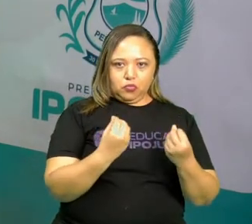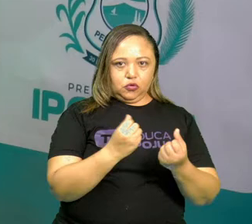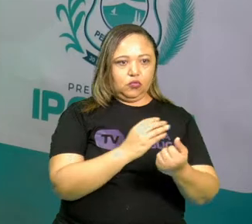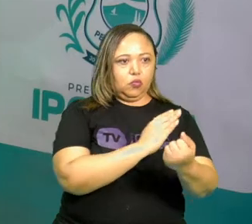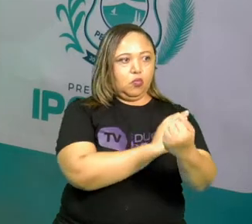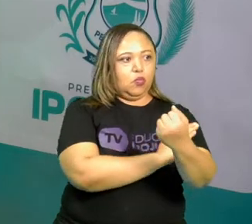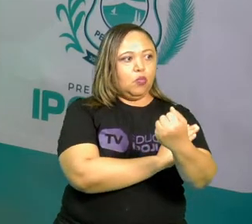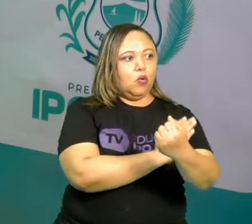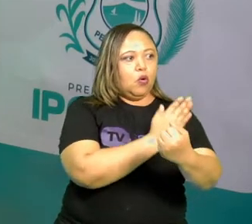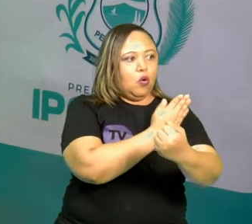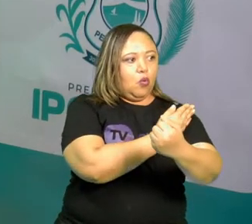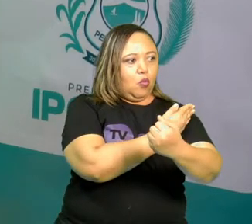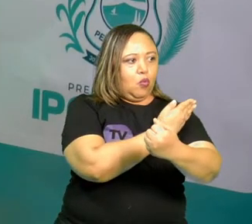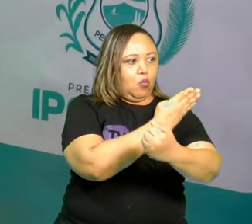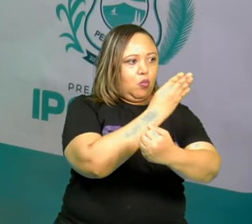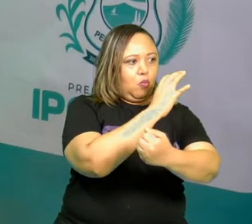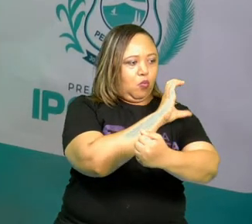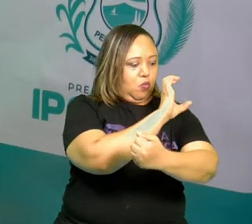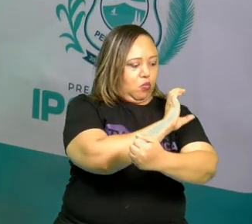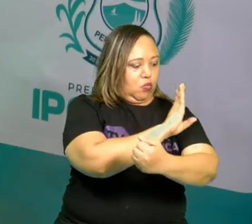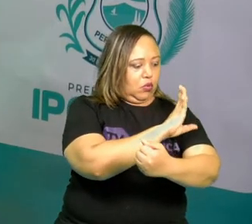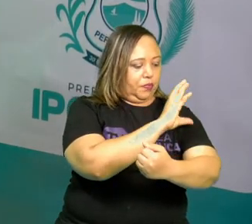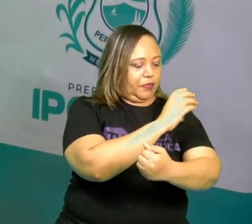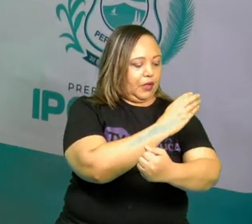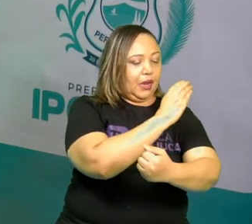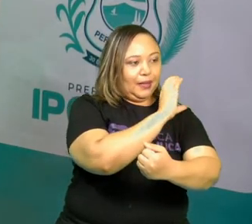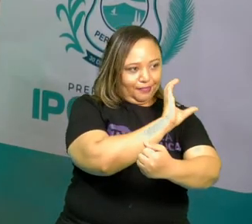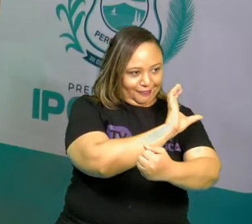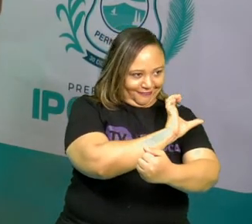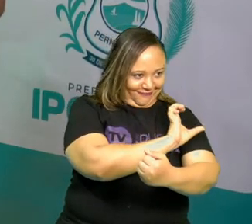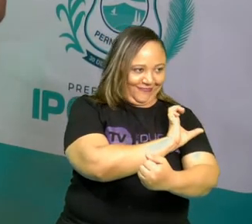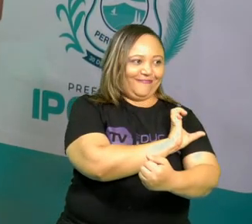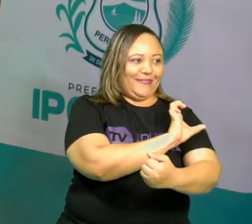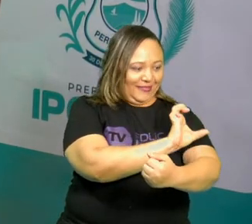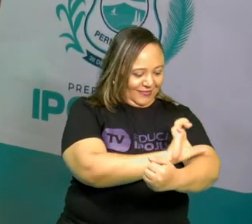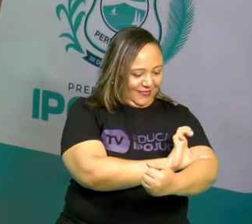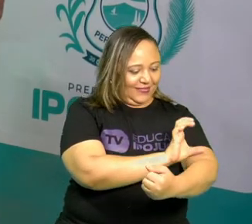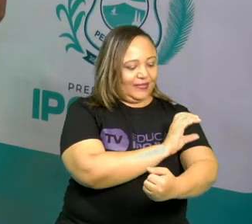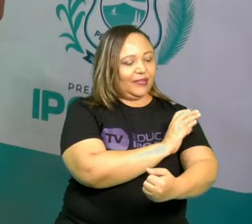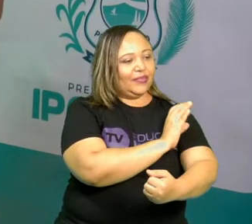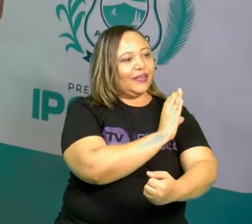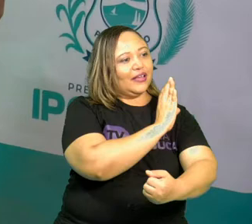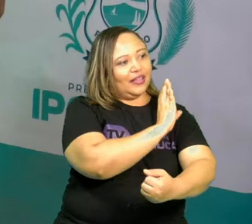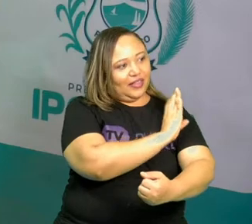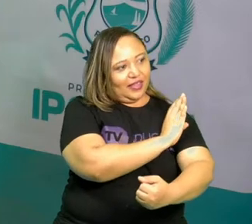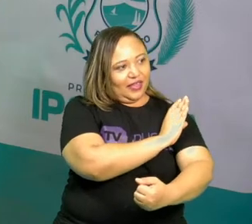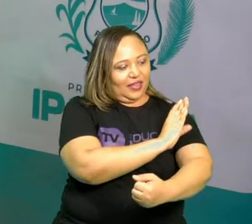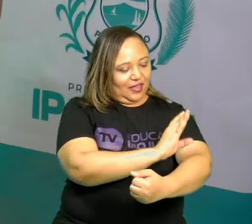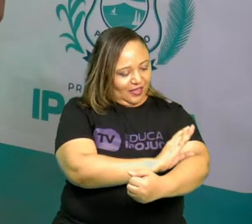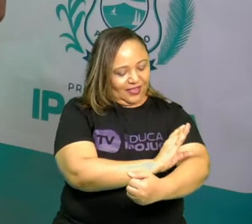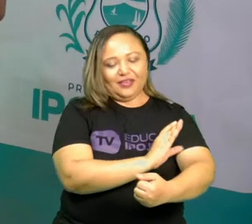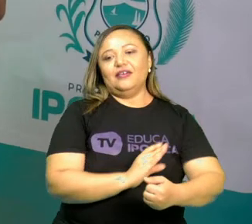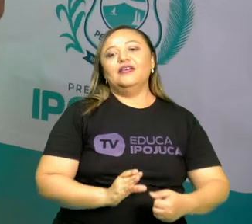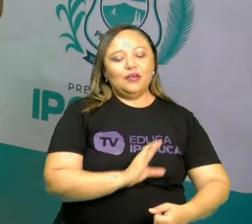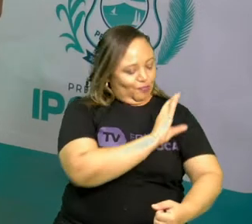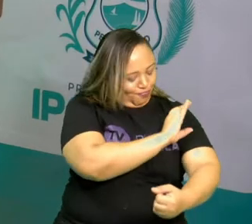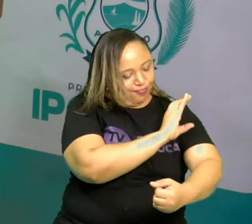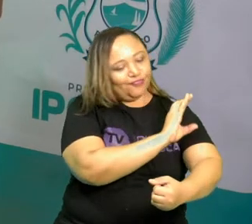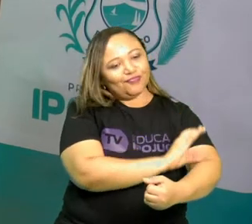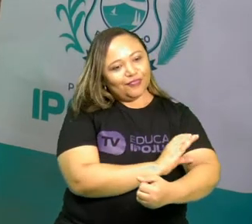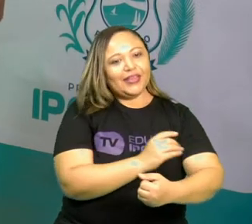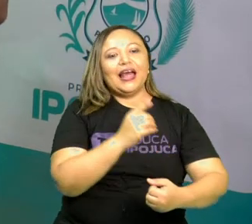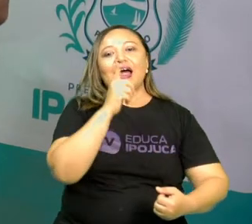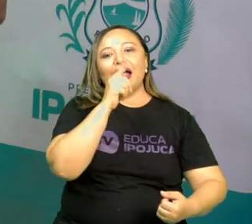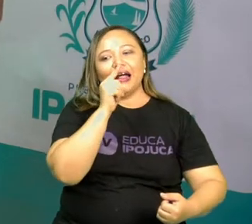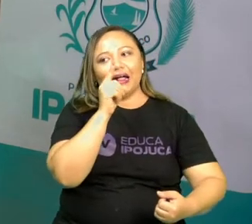que armazena a urina vinda dos rins. Então, os rins vão eliminar essa água e vai se transformar na